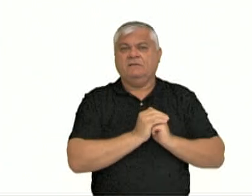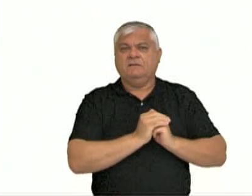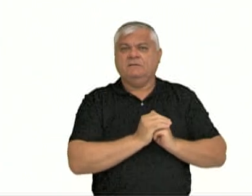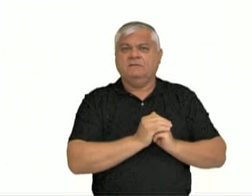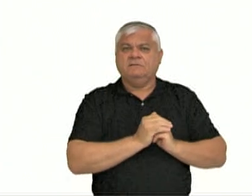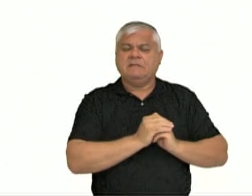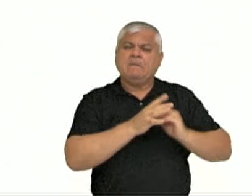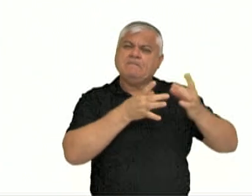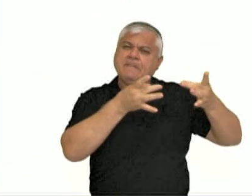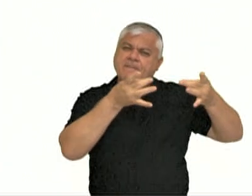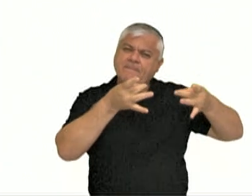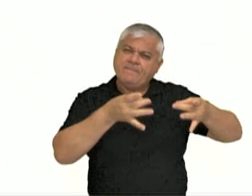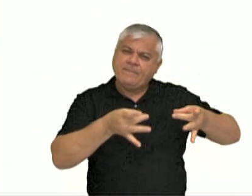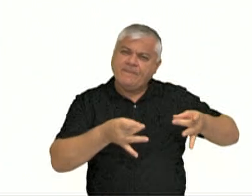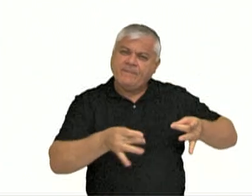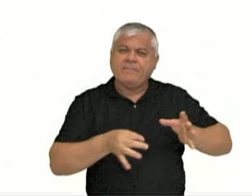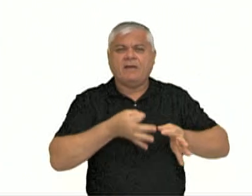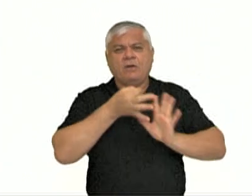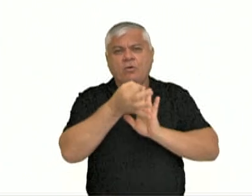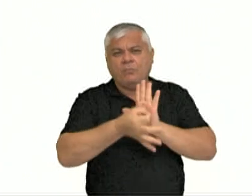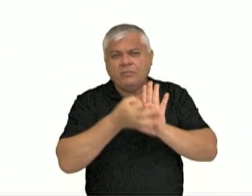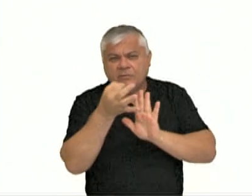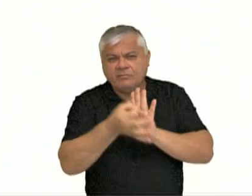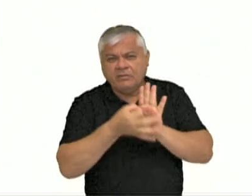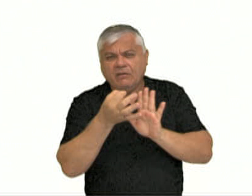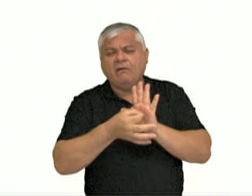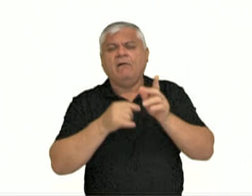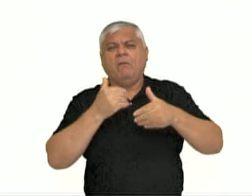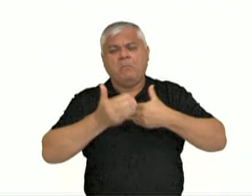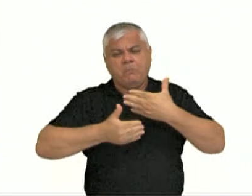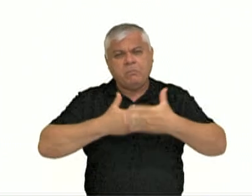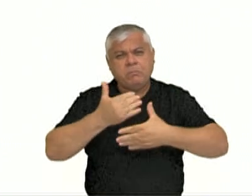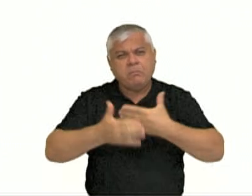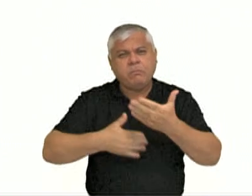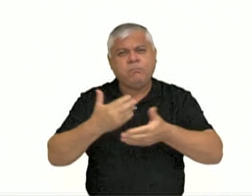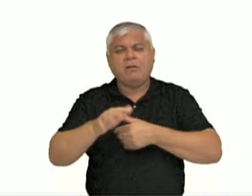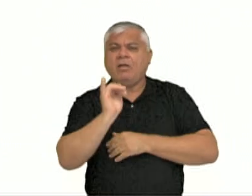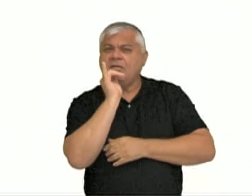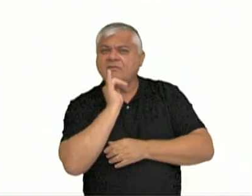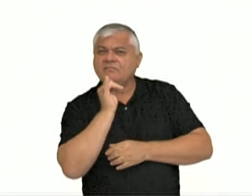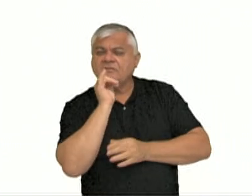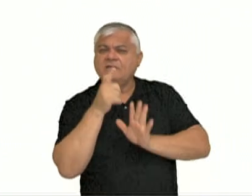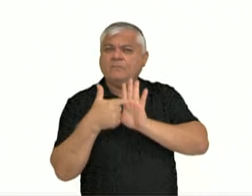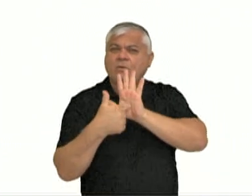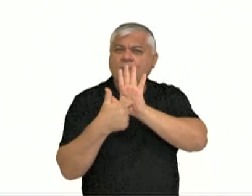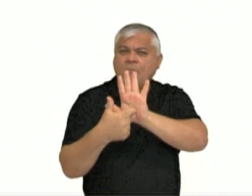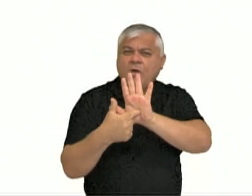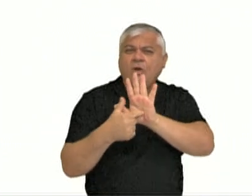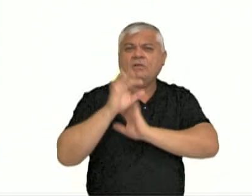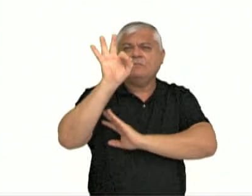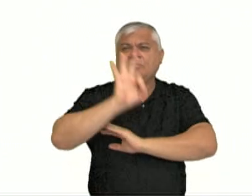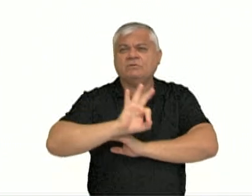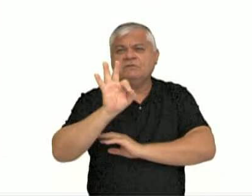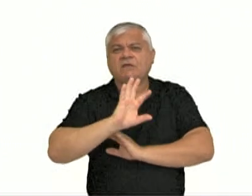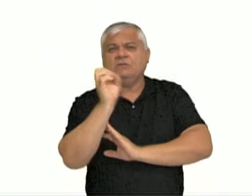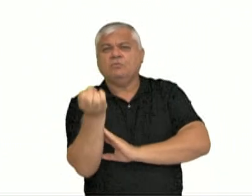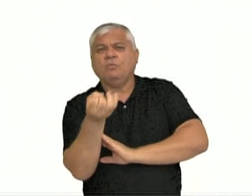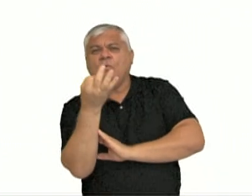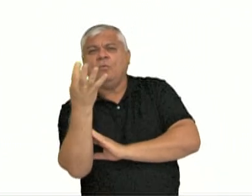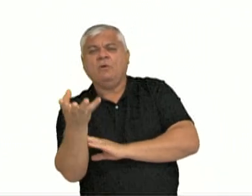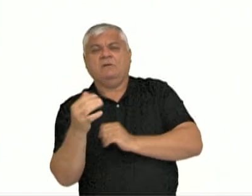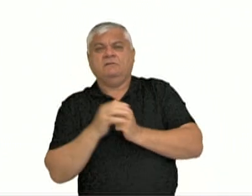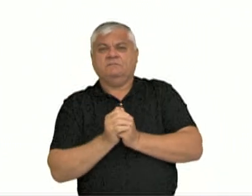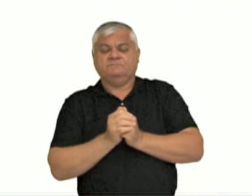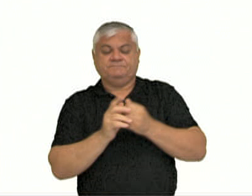desenvolvimento apresenta opiniões, dados e exemplos para destacar a posição do veículo. E